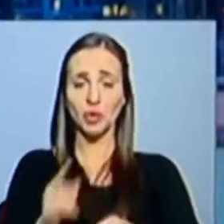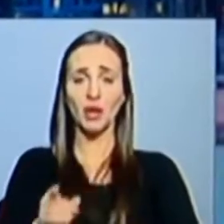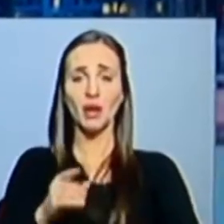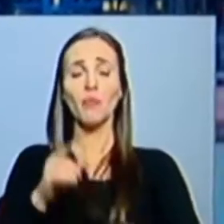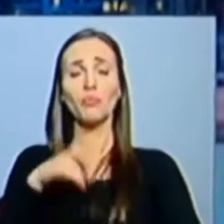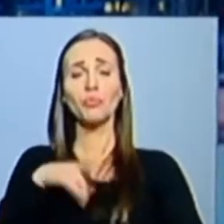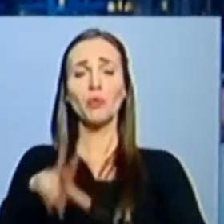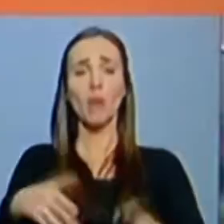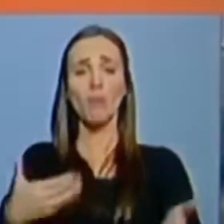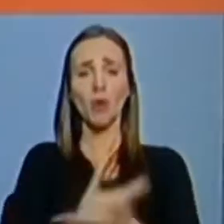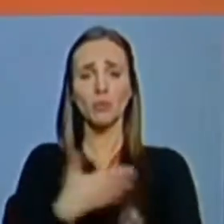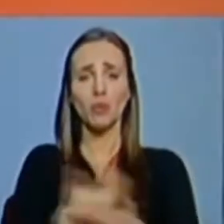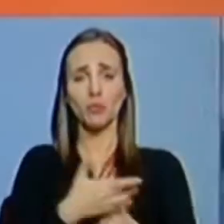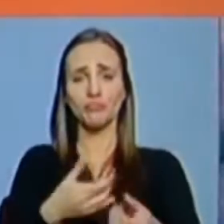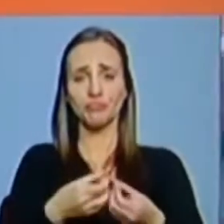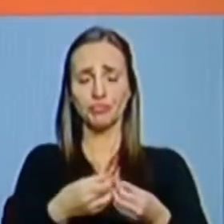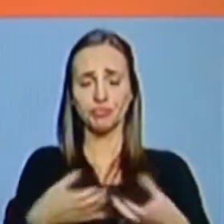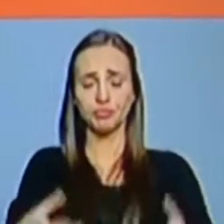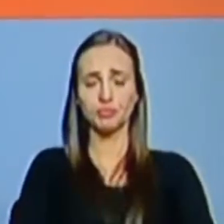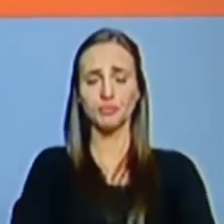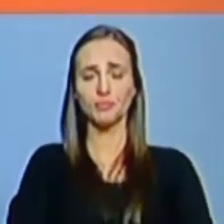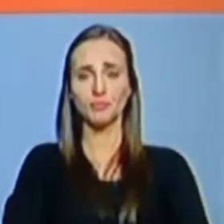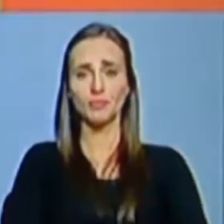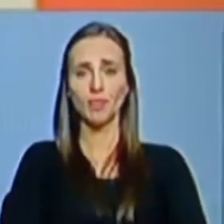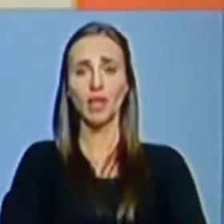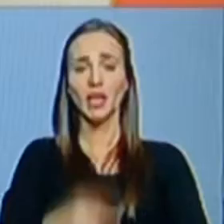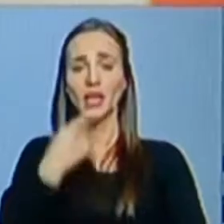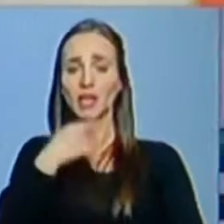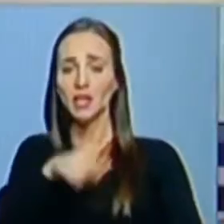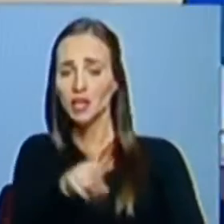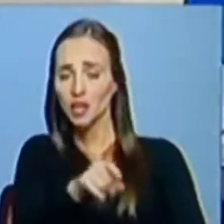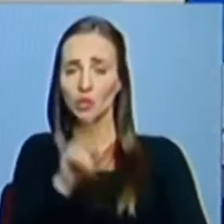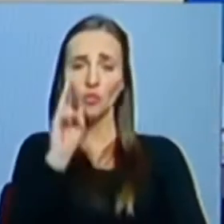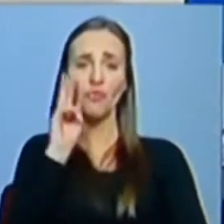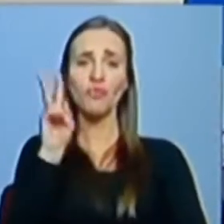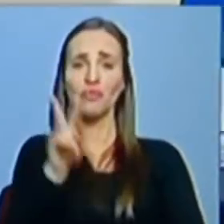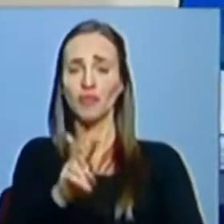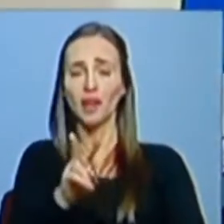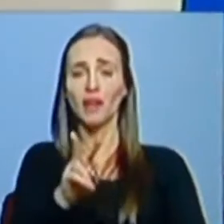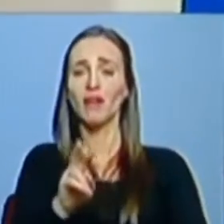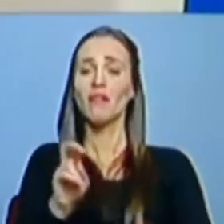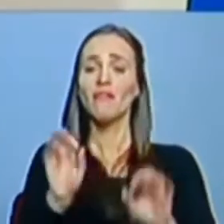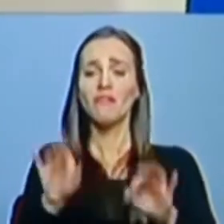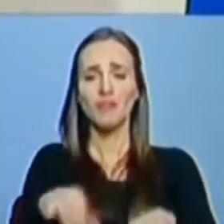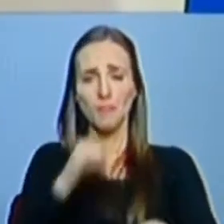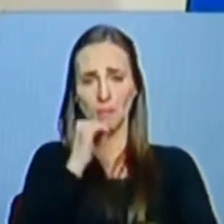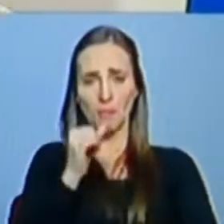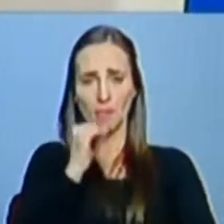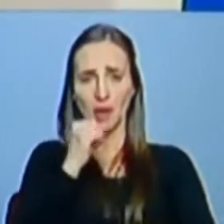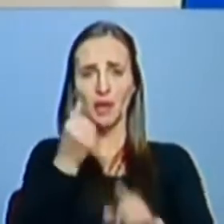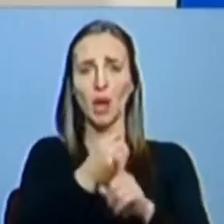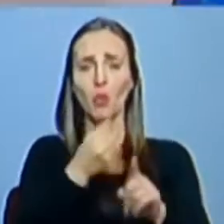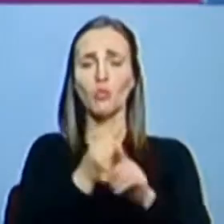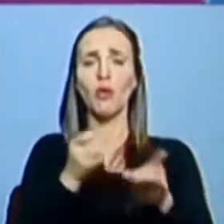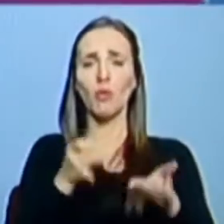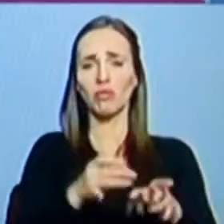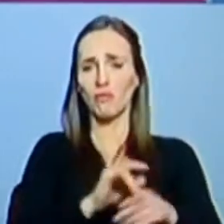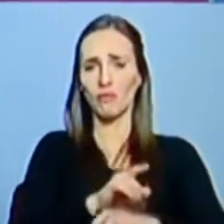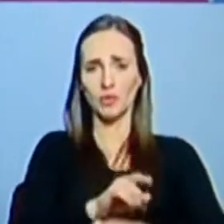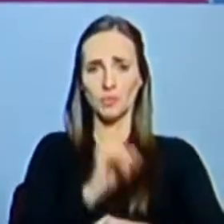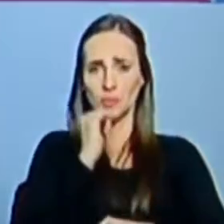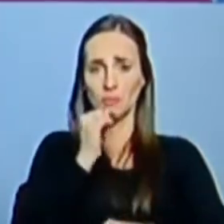Norte em Portugal o Rui Rio ainda não vê luz ao fundo do túnel do combate à pandemia eu